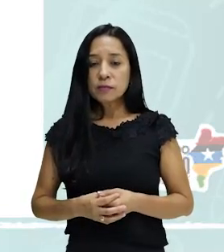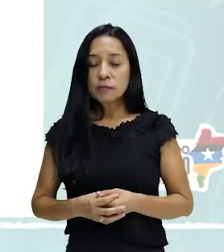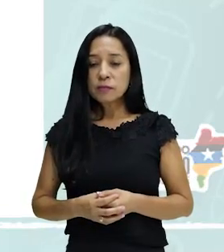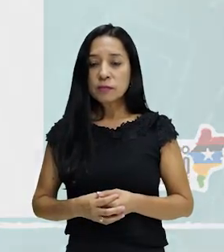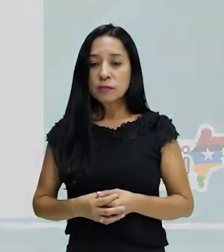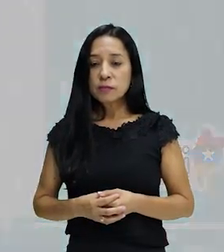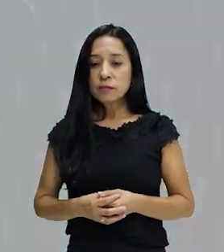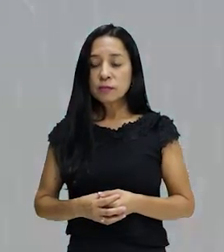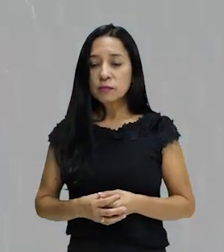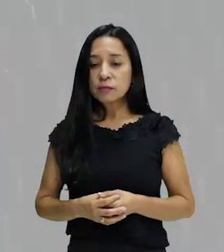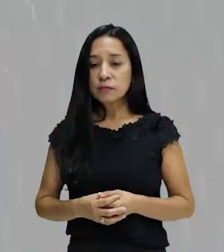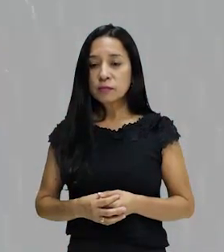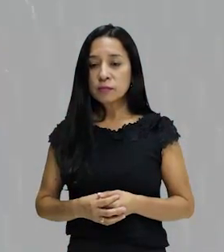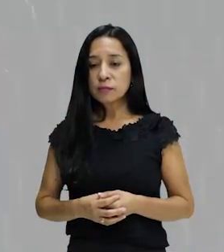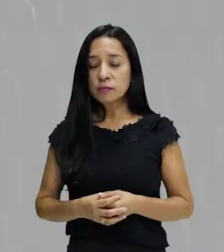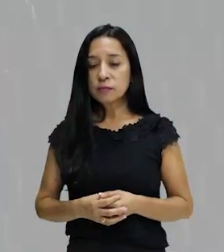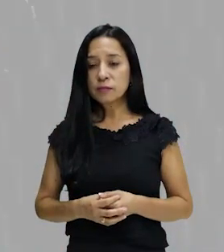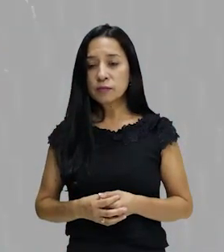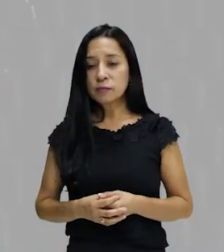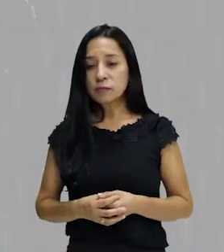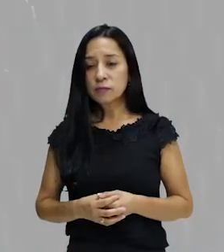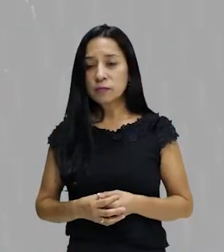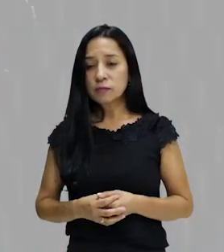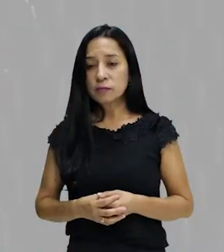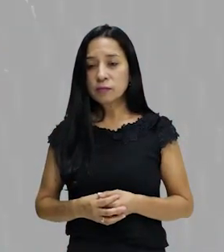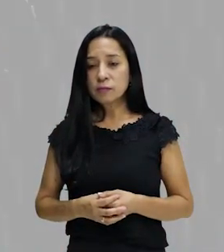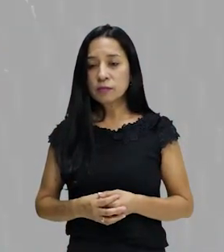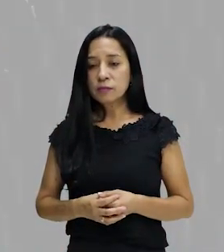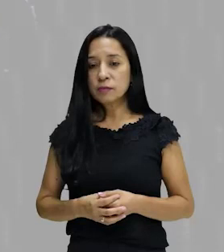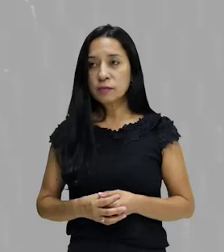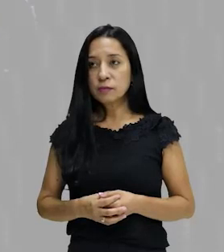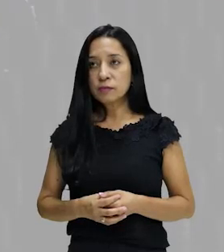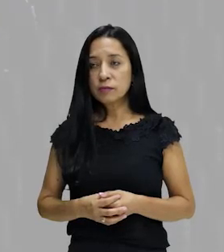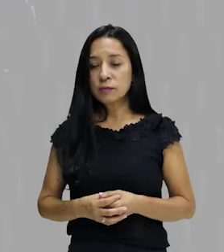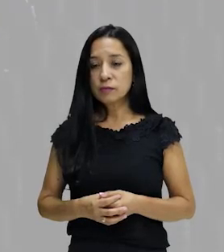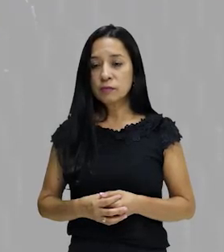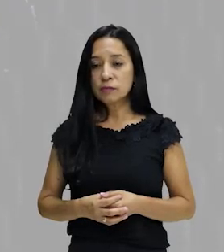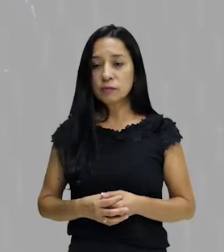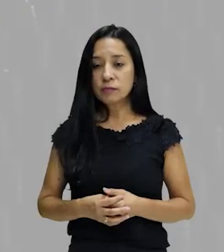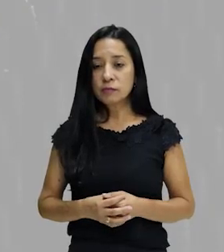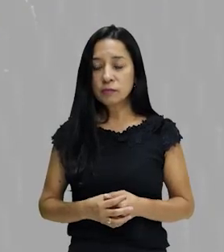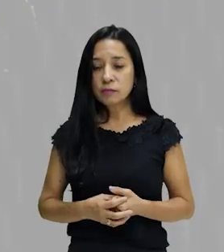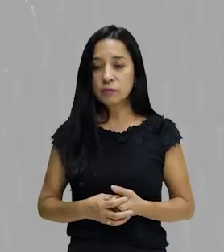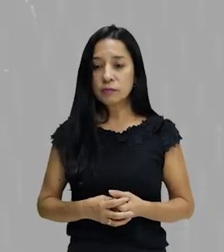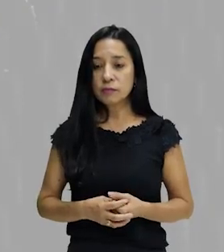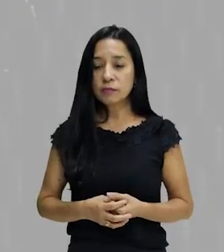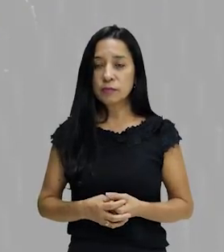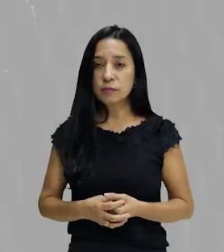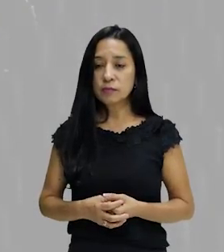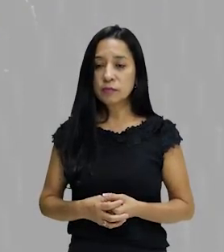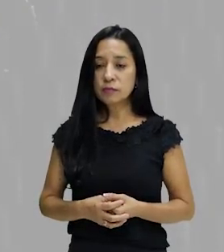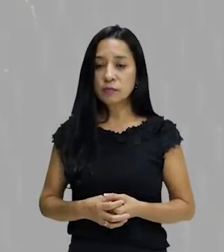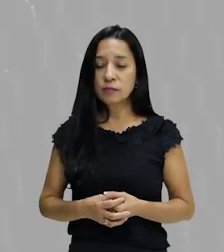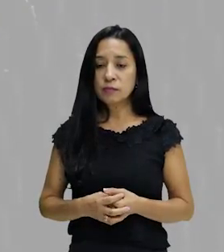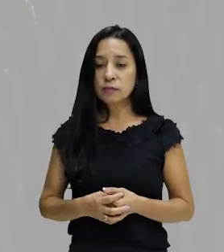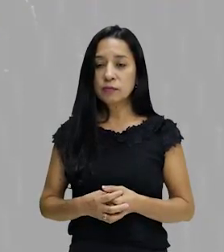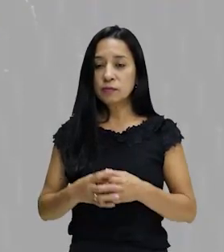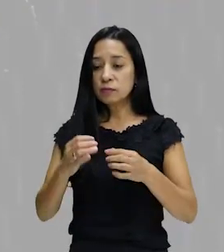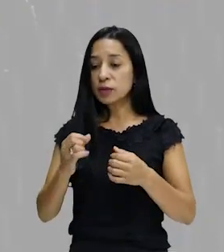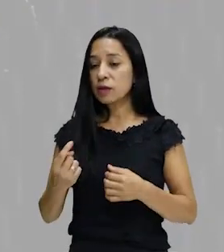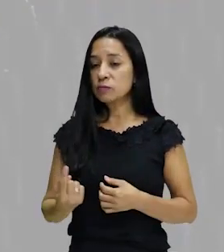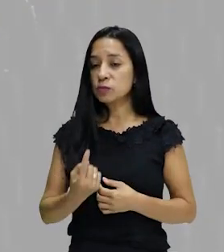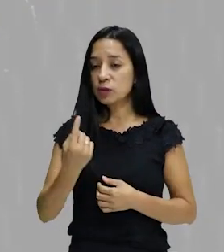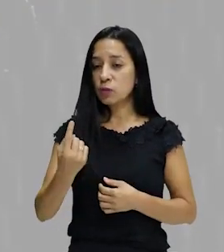que é abandonado de uma altura. Abandonado, então ele é solto dessa altura, né? Então ele sobe até uma certa